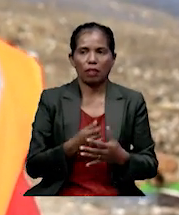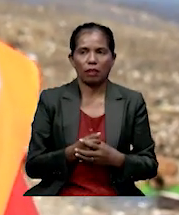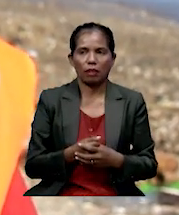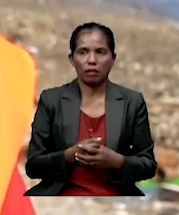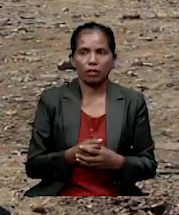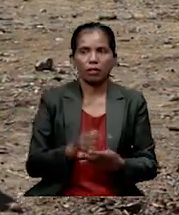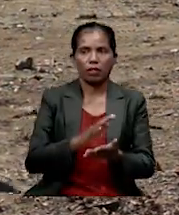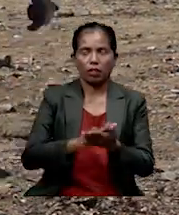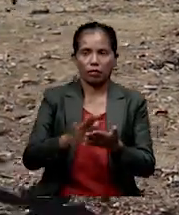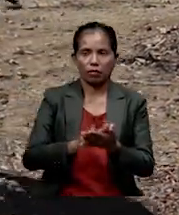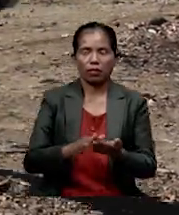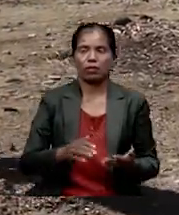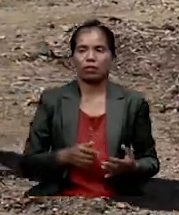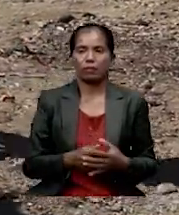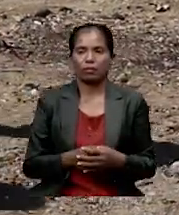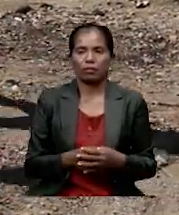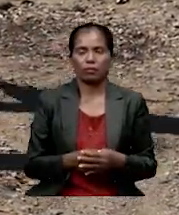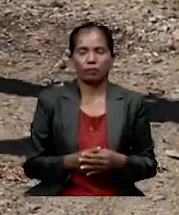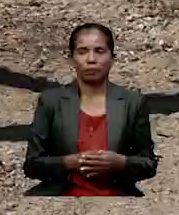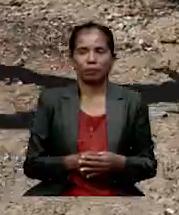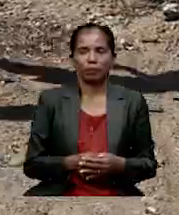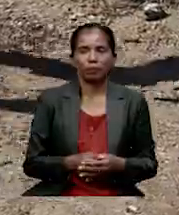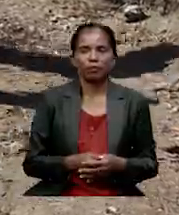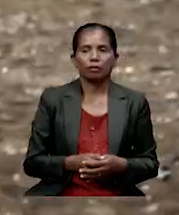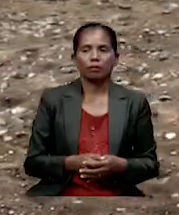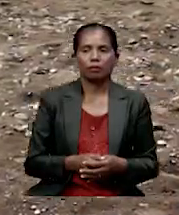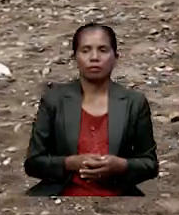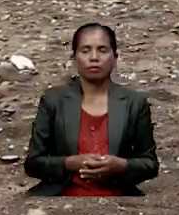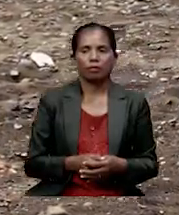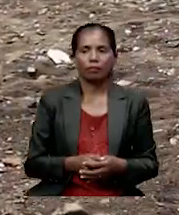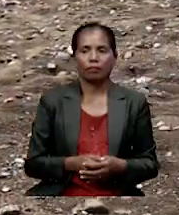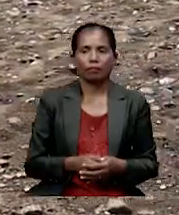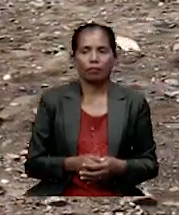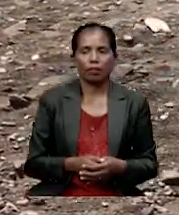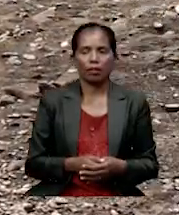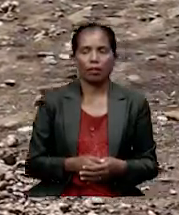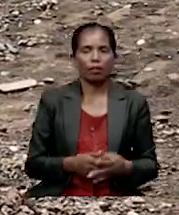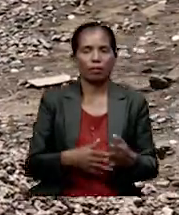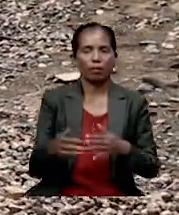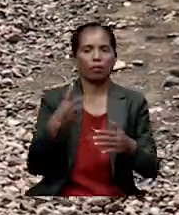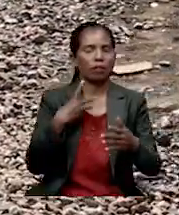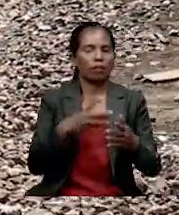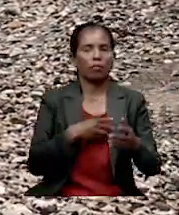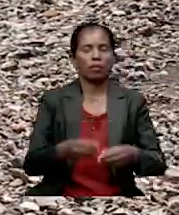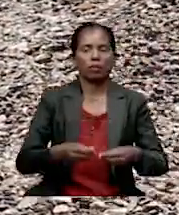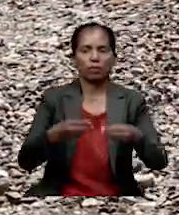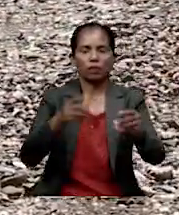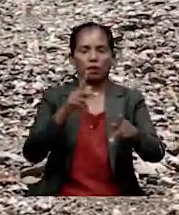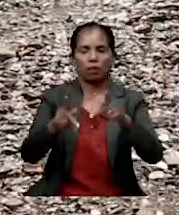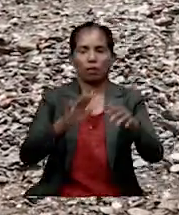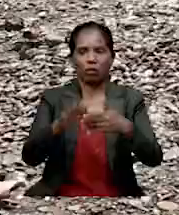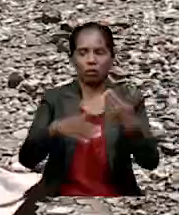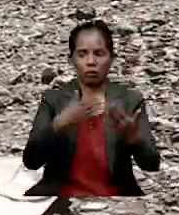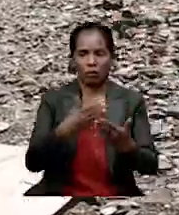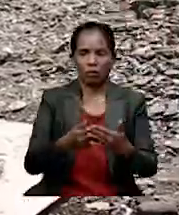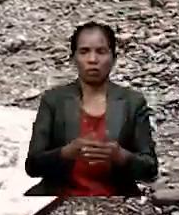a mos da da alcance sim então ira né a mim vai bem a mim foi até né ve comunidade ou